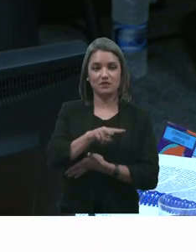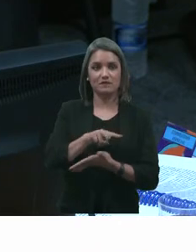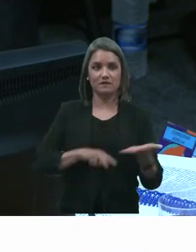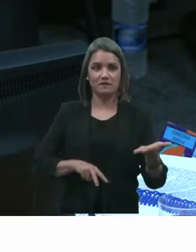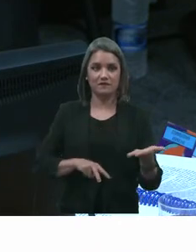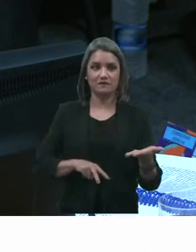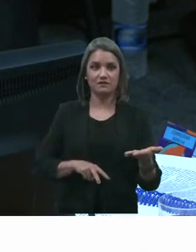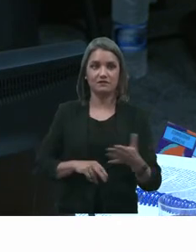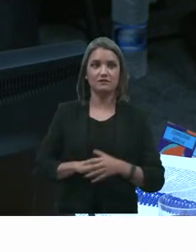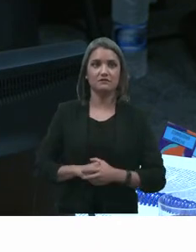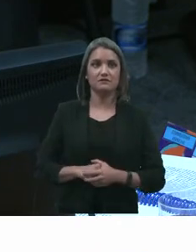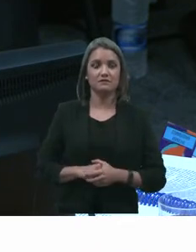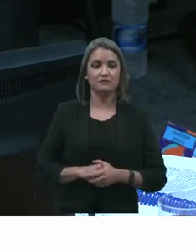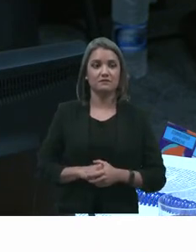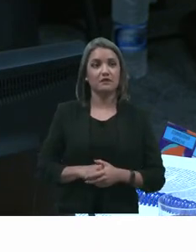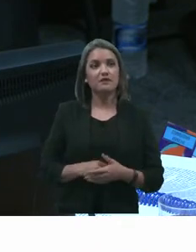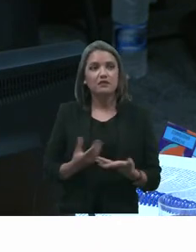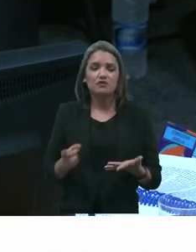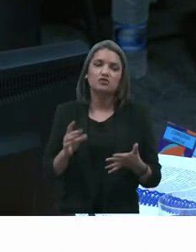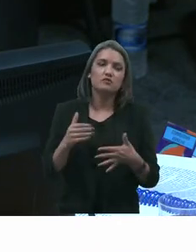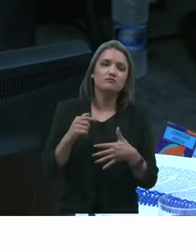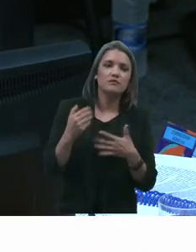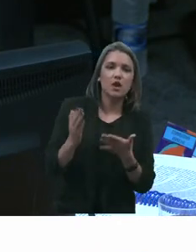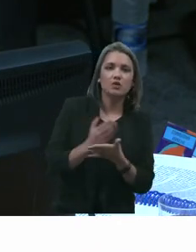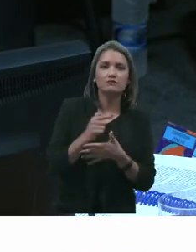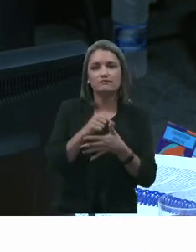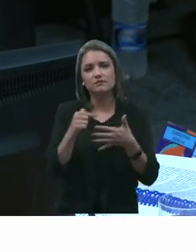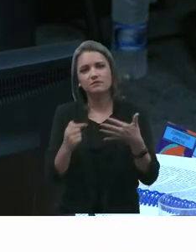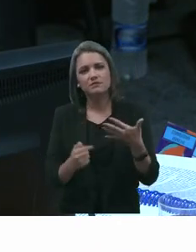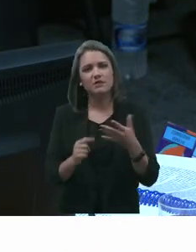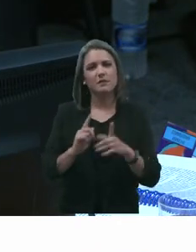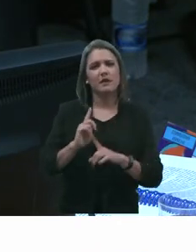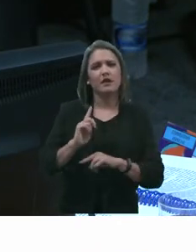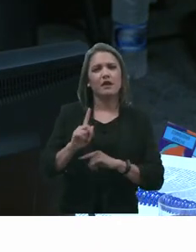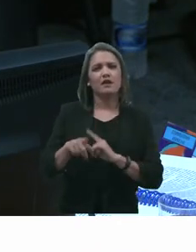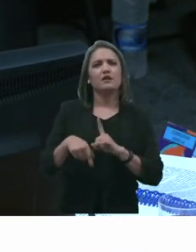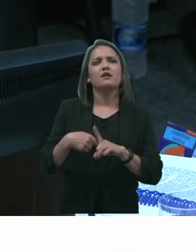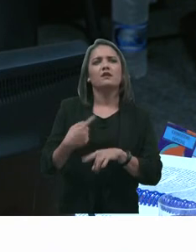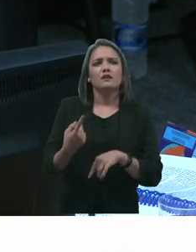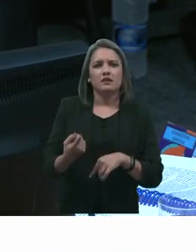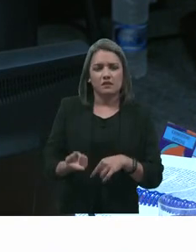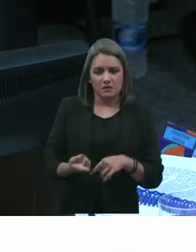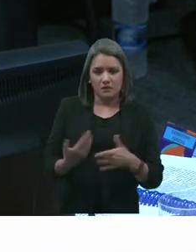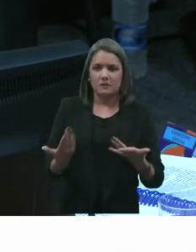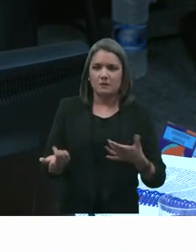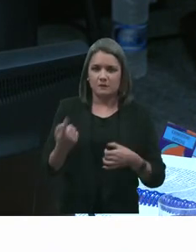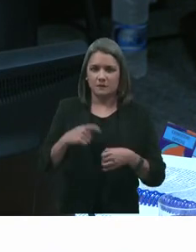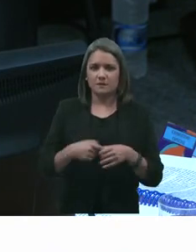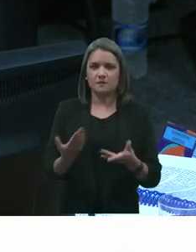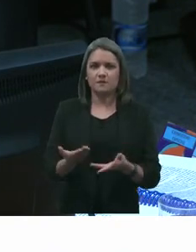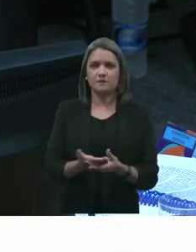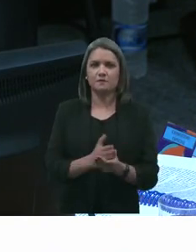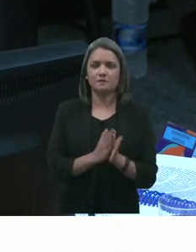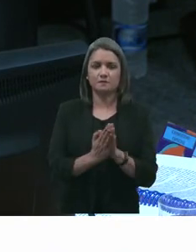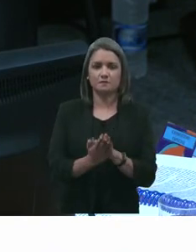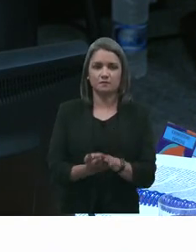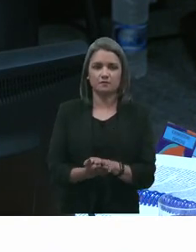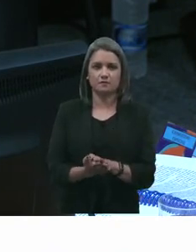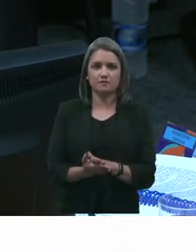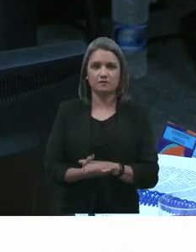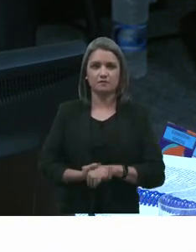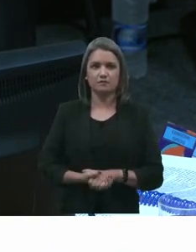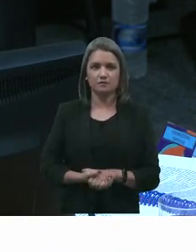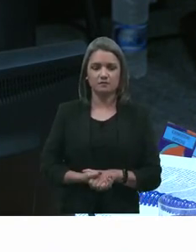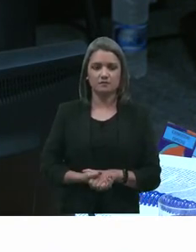apenas adiantar alguns pontos para, se for o caso, depois, quando Sua Excelência retornar com os autos,